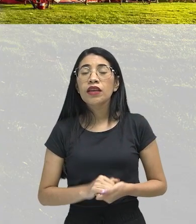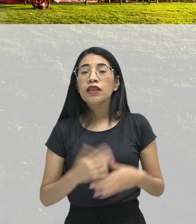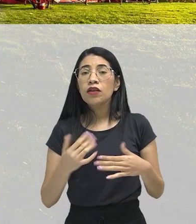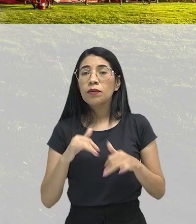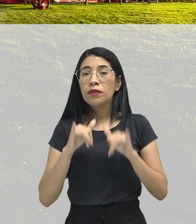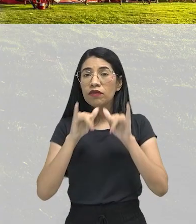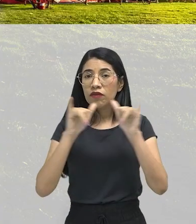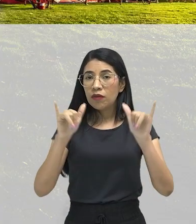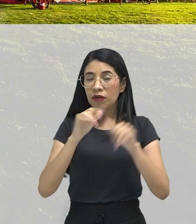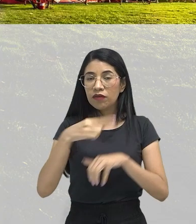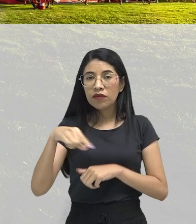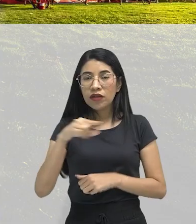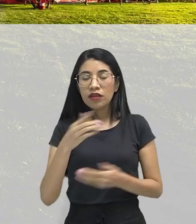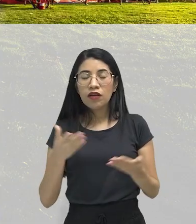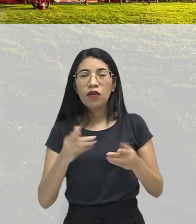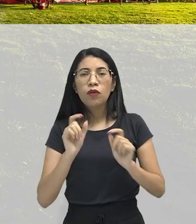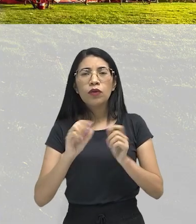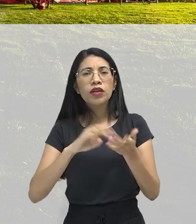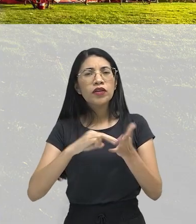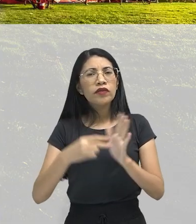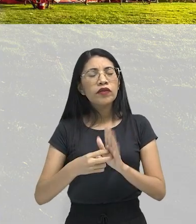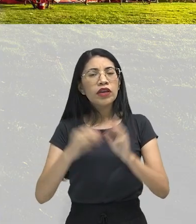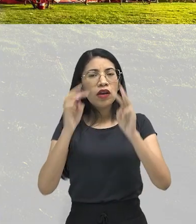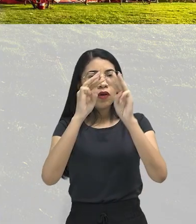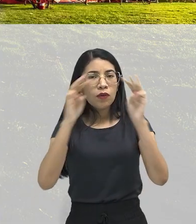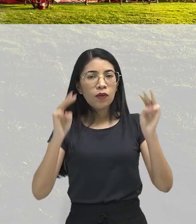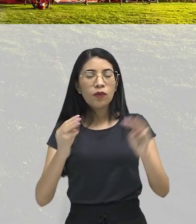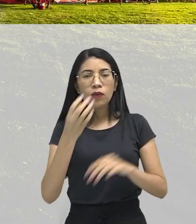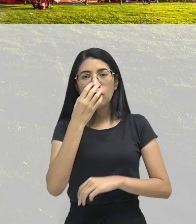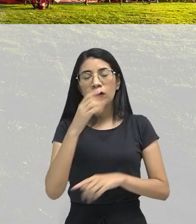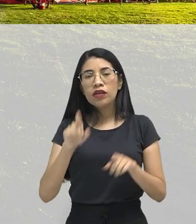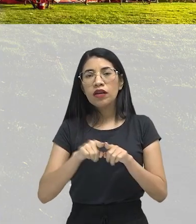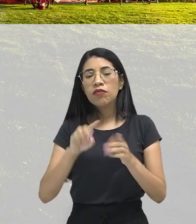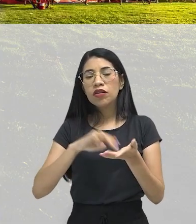quero informar para vocês o que é o circo e o que significa